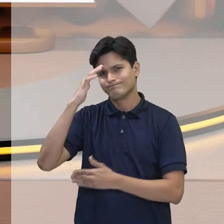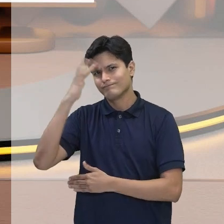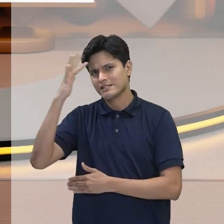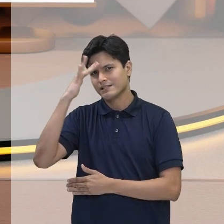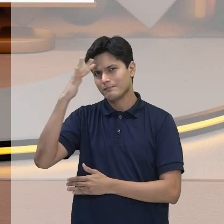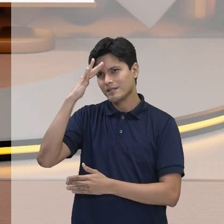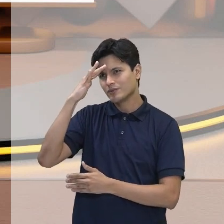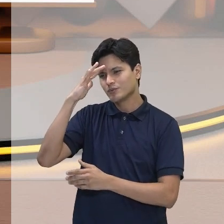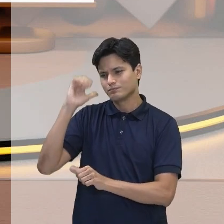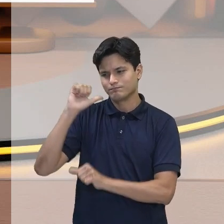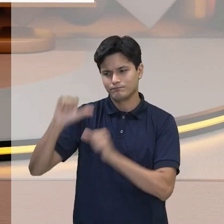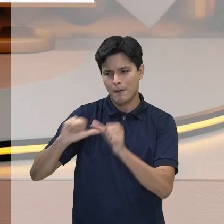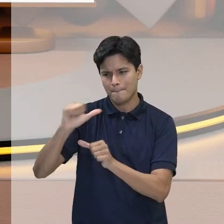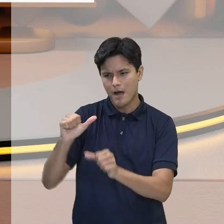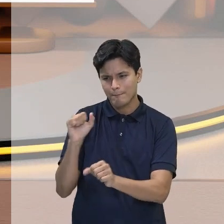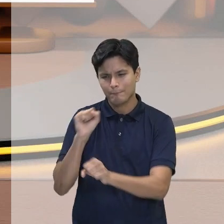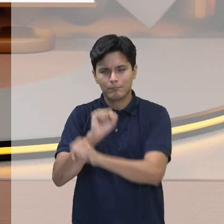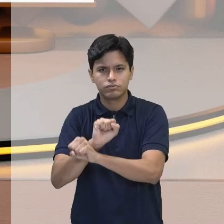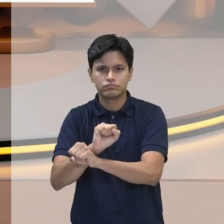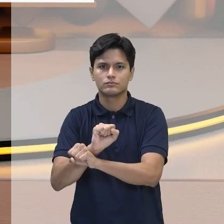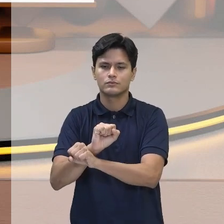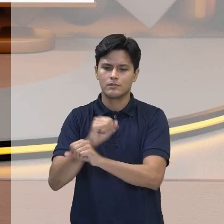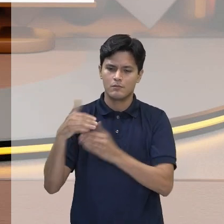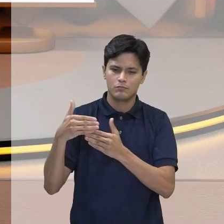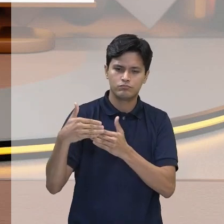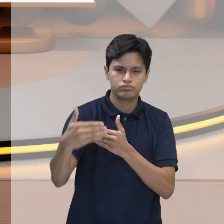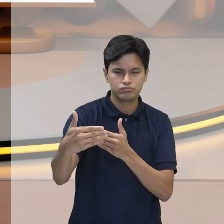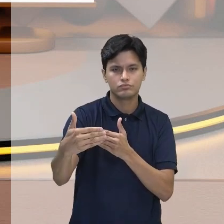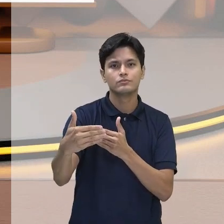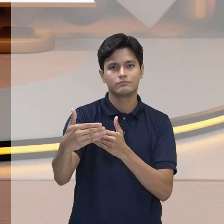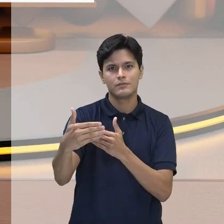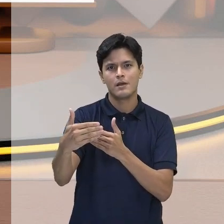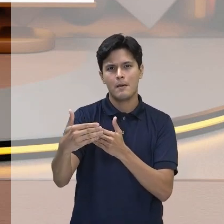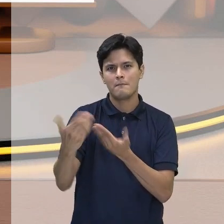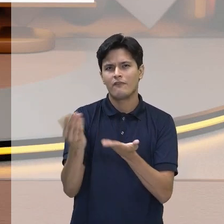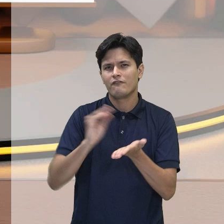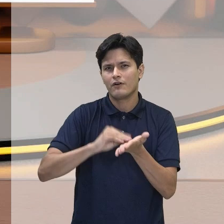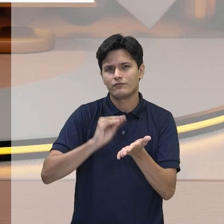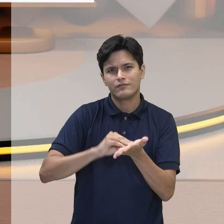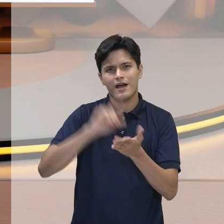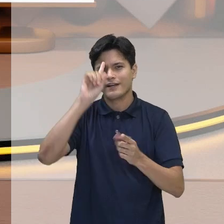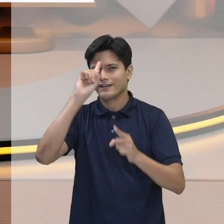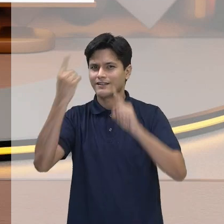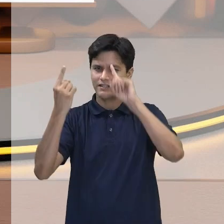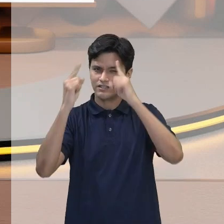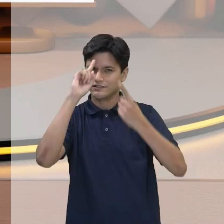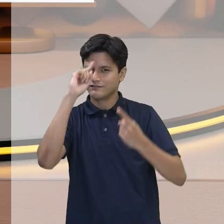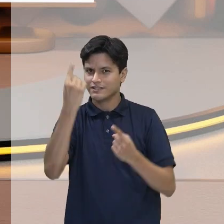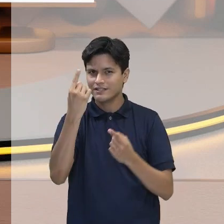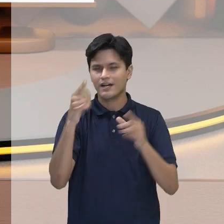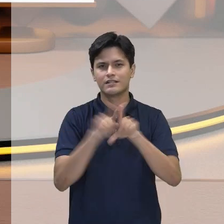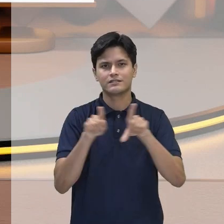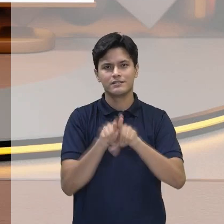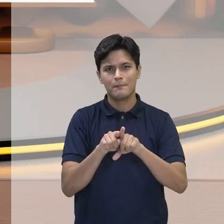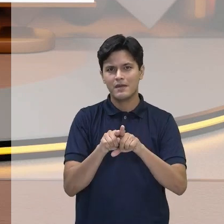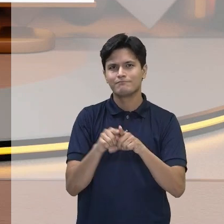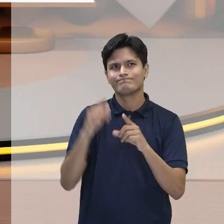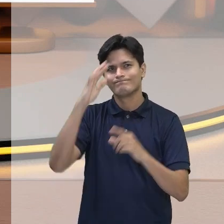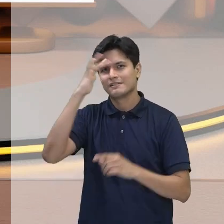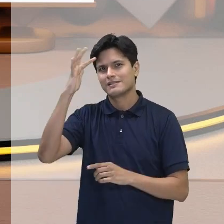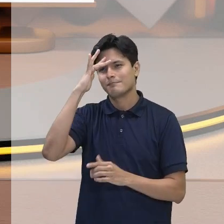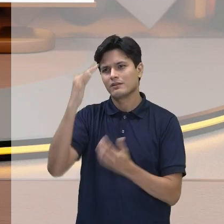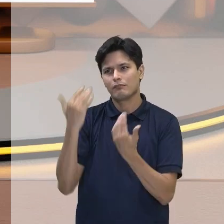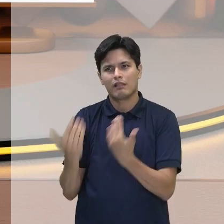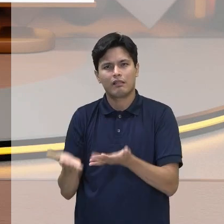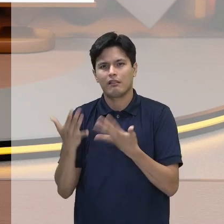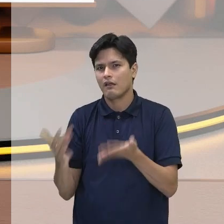rigoroso e deixou de lado todo aquilo que ele chamava de criatividade, de leveza do pensamento, tá? Quem fazia